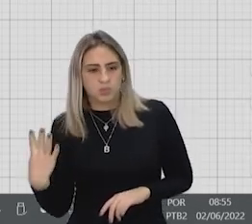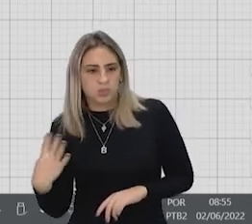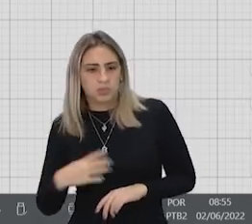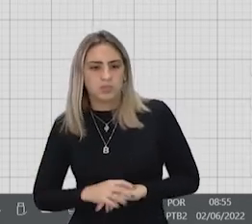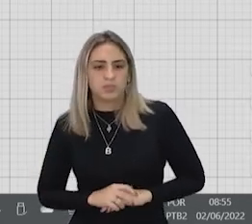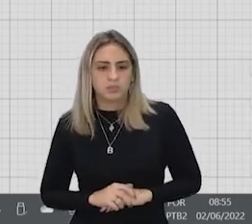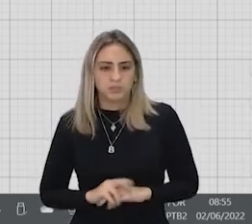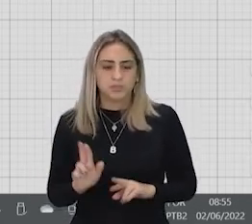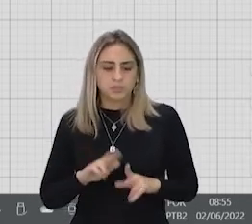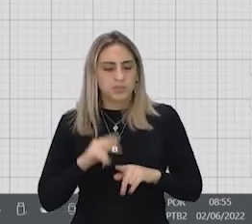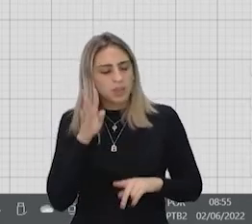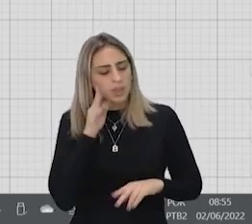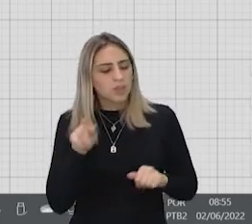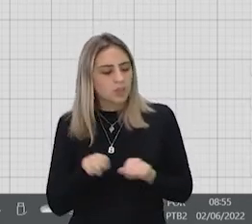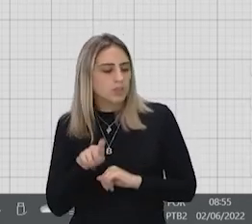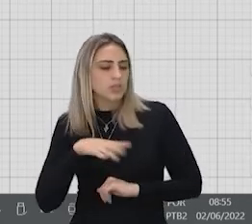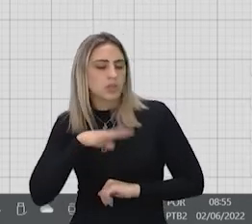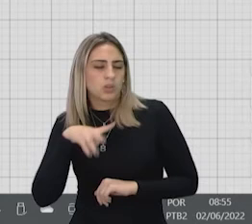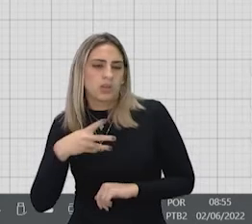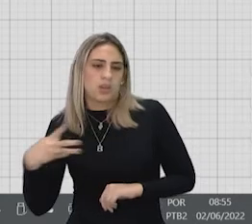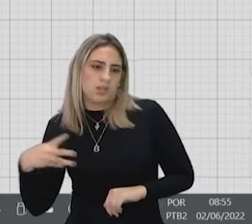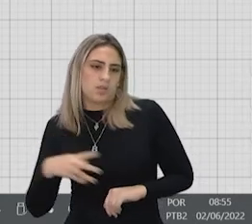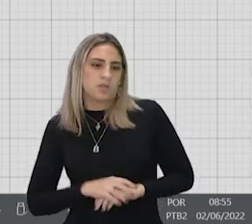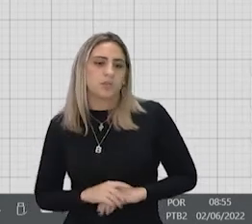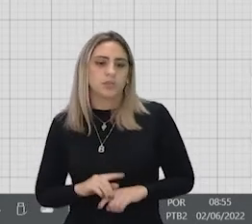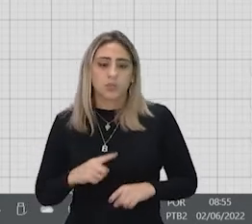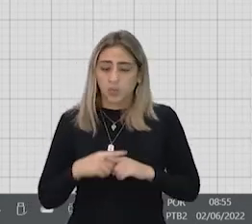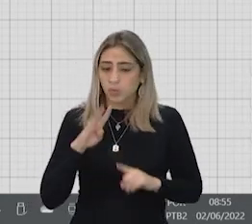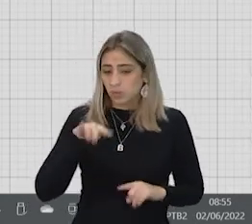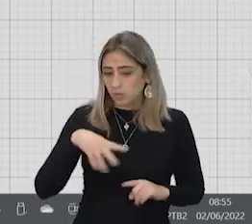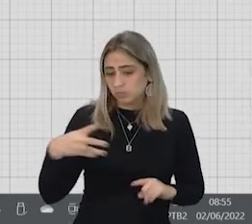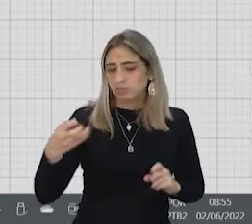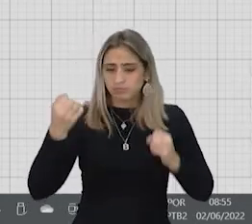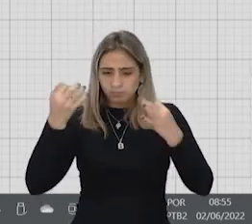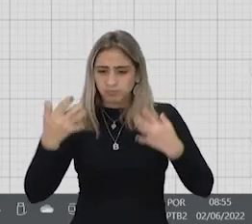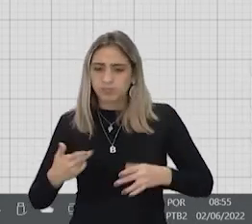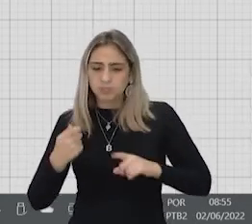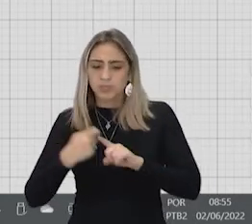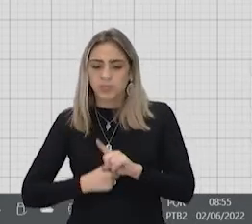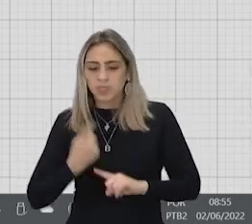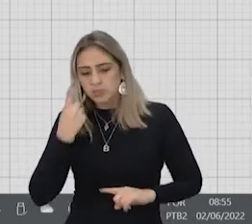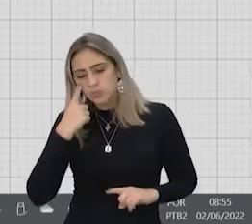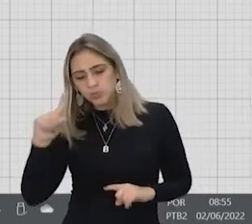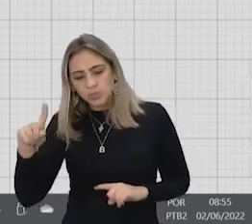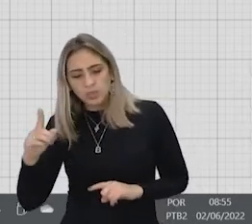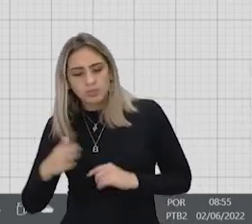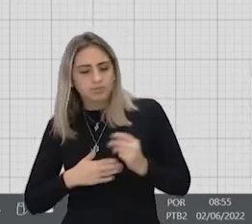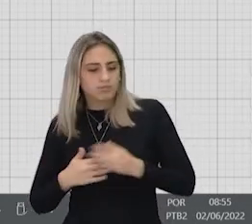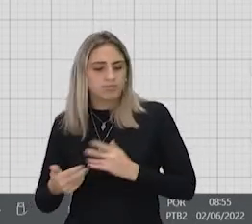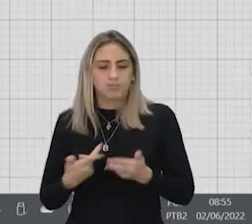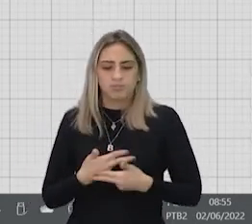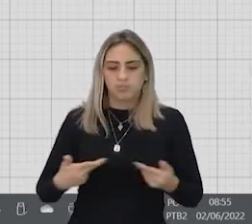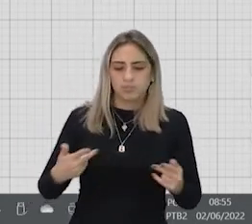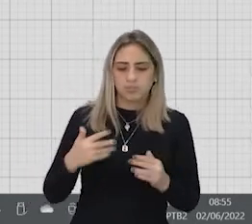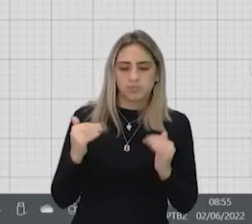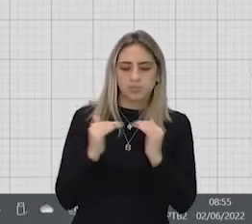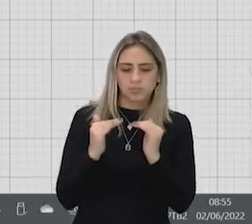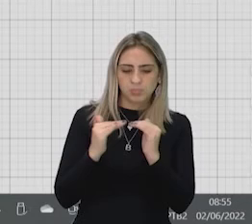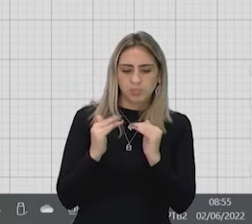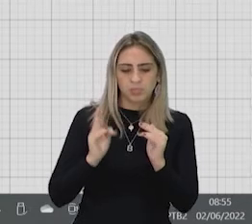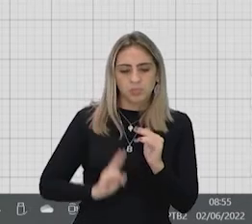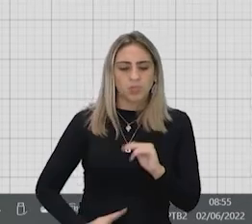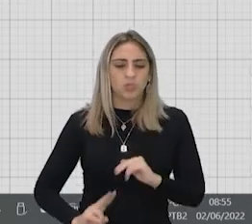1.724. Por isso que é legal fazer o gráfico, tá, gente? Porque o gráfico fala para você o mês, o dia, qualquer coisa, ó. A linha, ela é